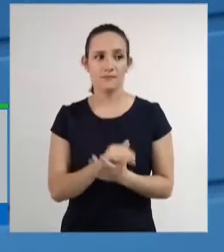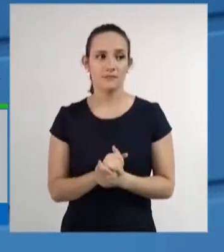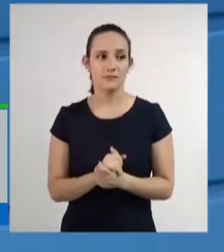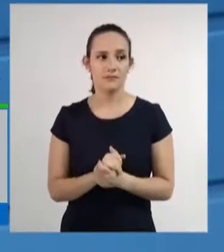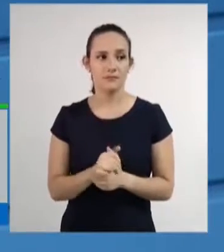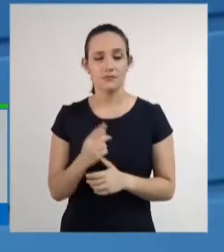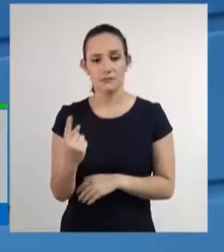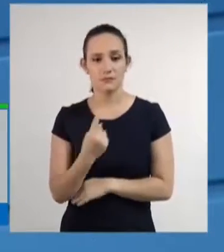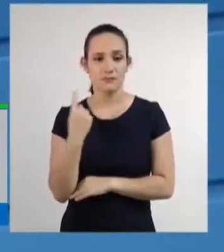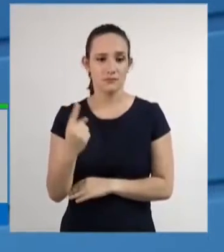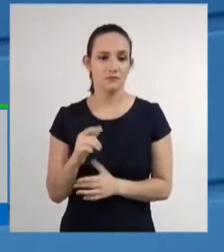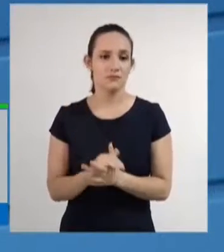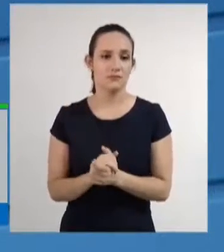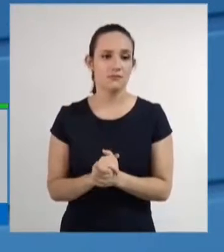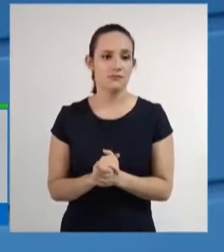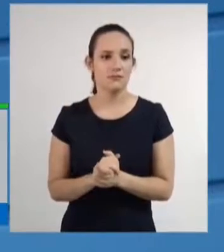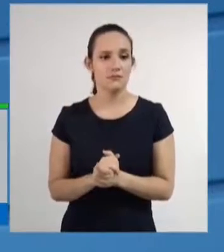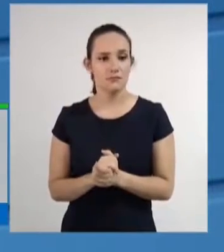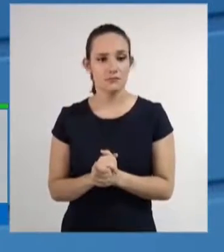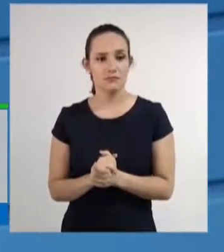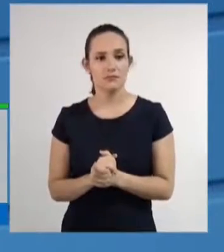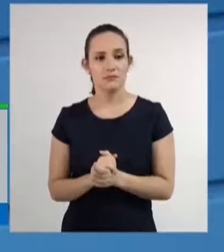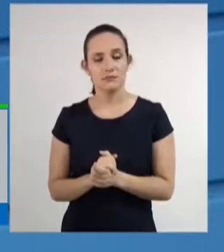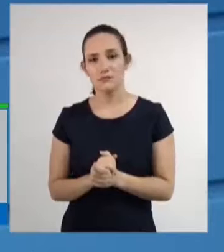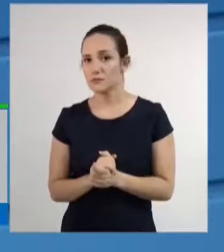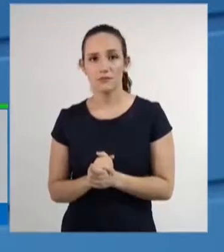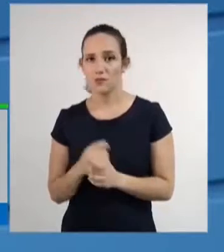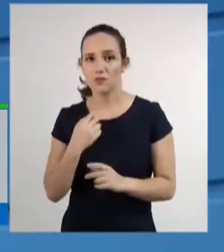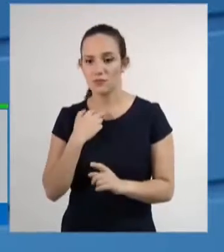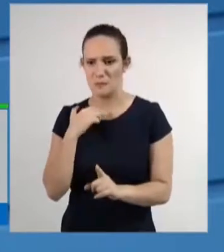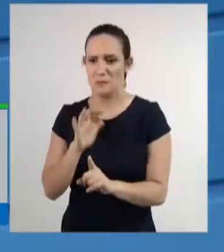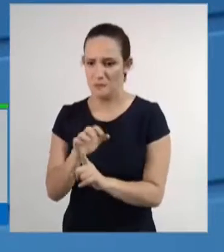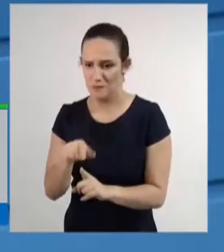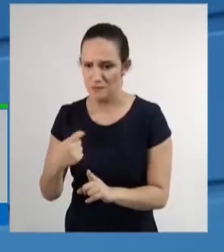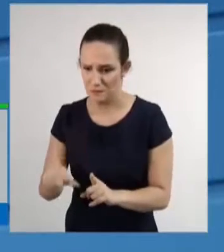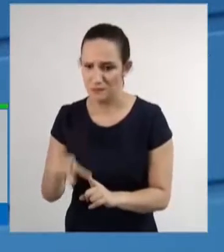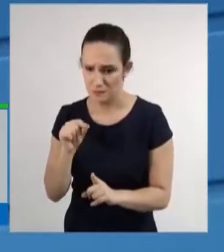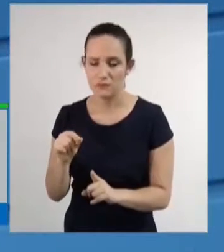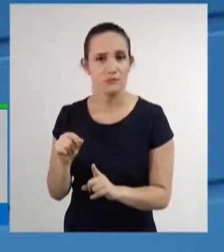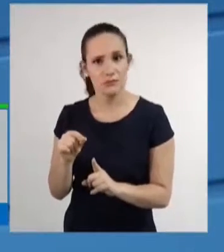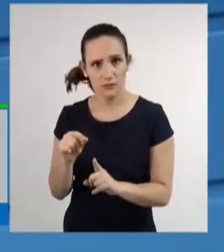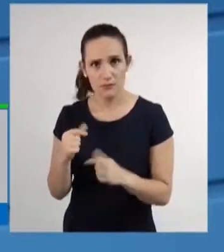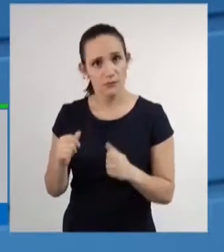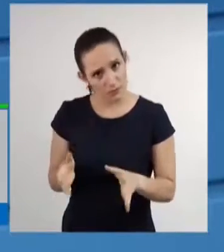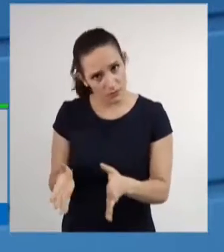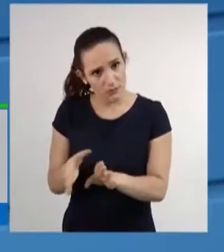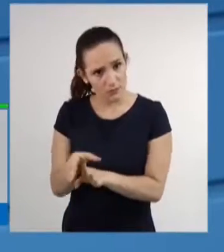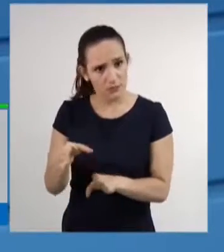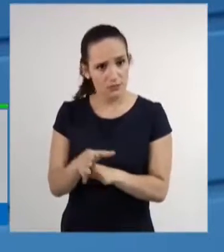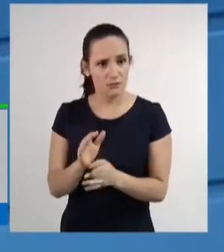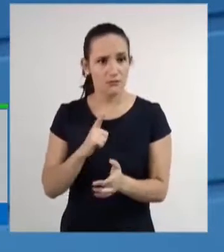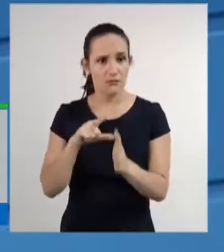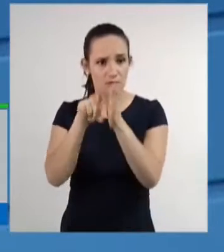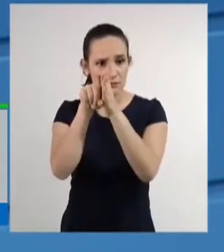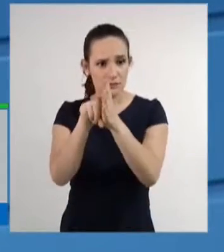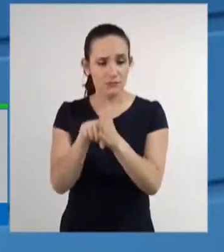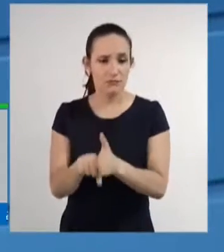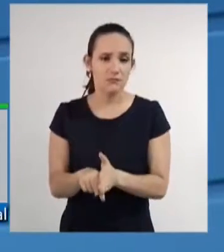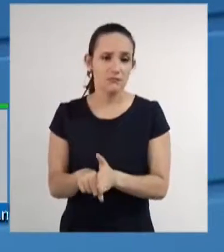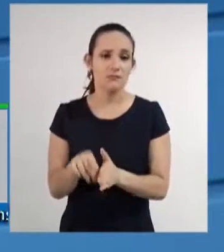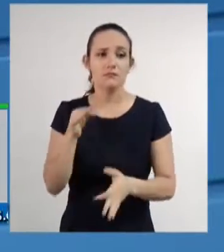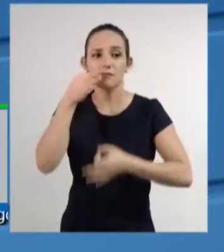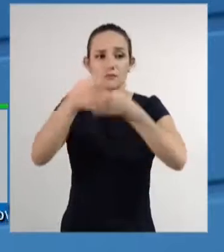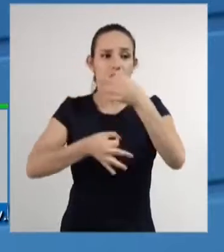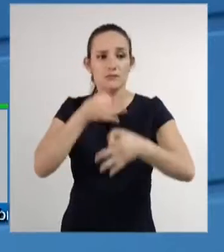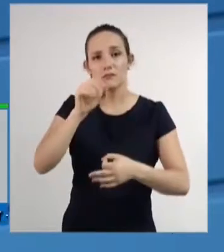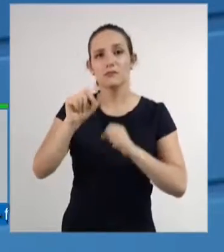isso sozinhos, ou somente na pressão de decisões. Segundo dados de várias pesquisas, tem